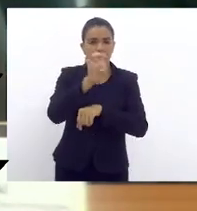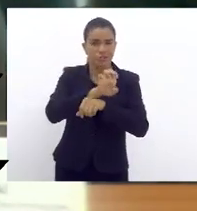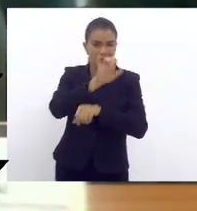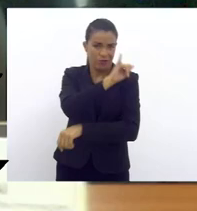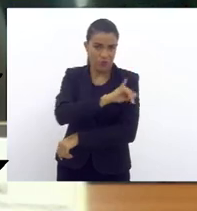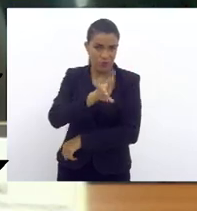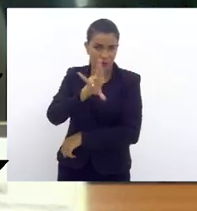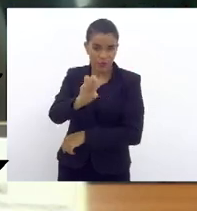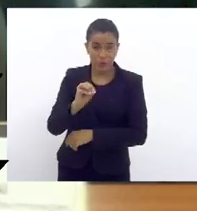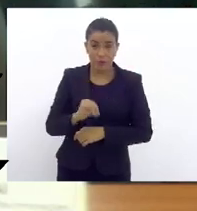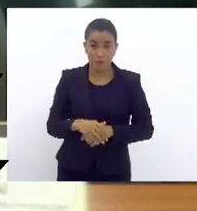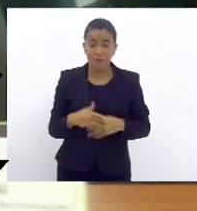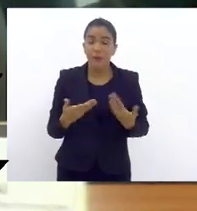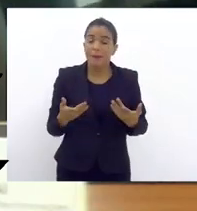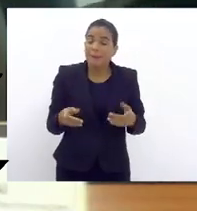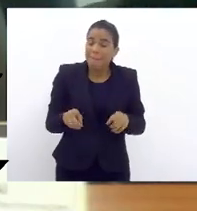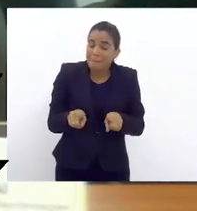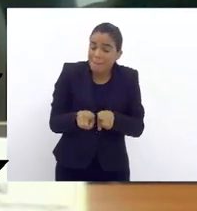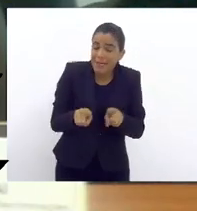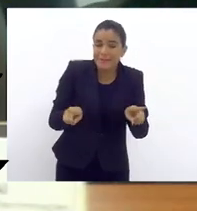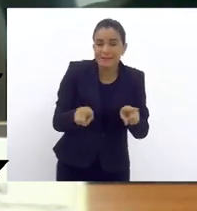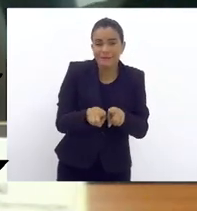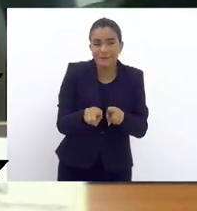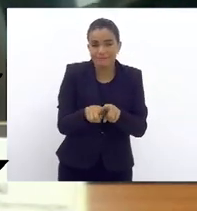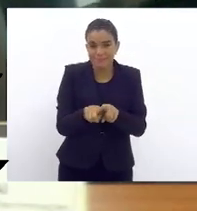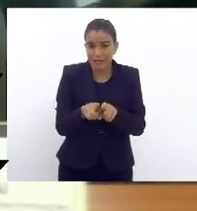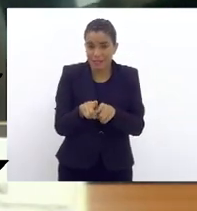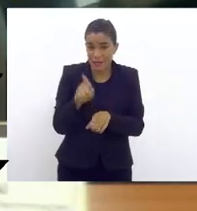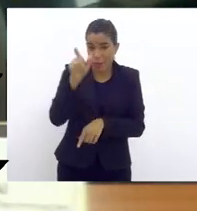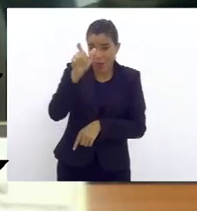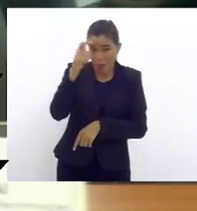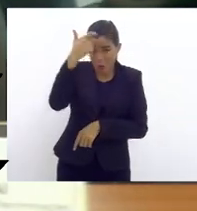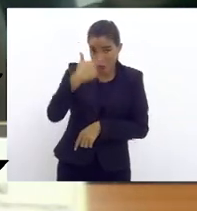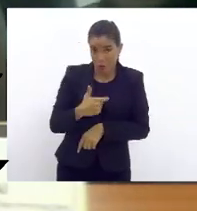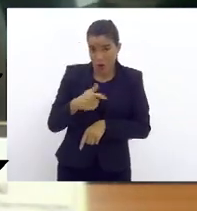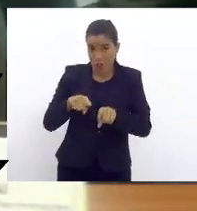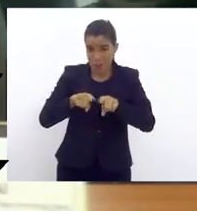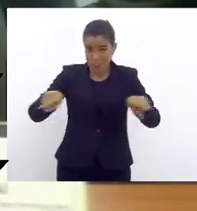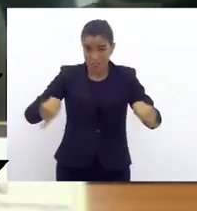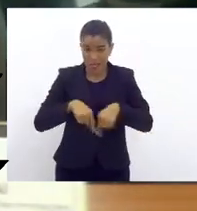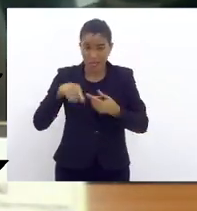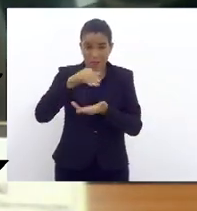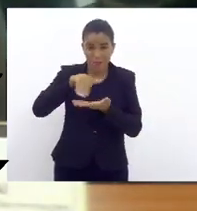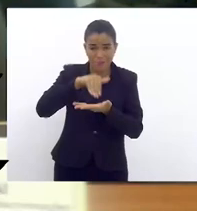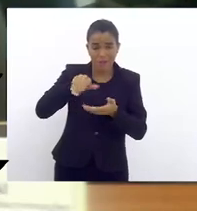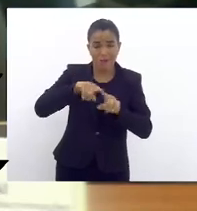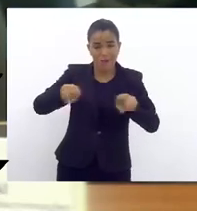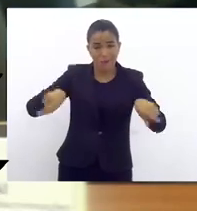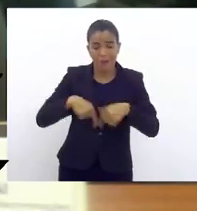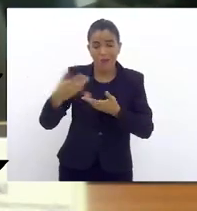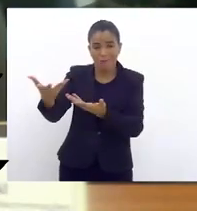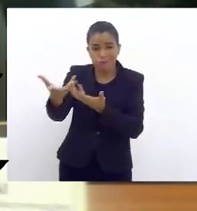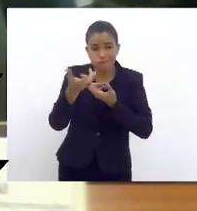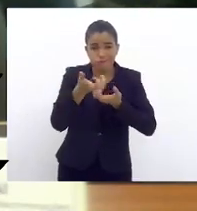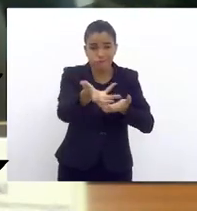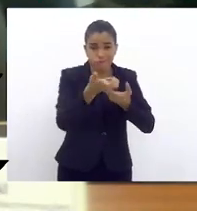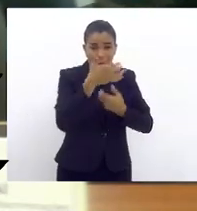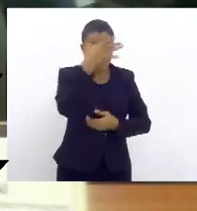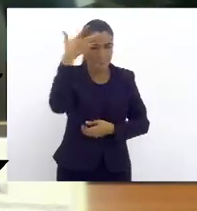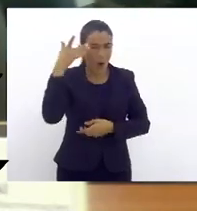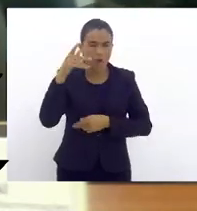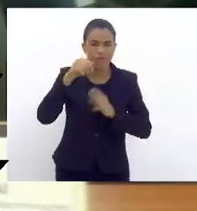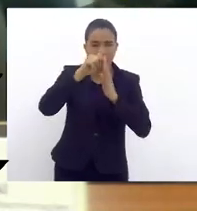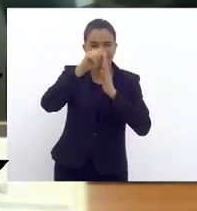Janeiro querendo mais deixar Nossa mandata disposição eh dos povos tradicionais dos povos de terreiro de todas as